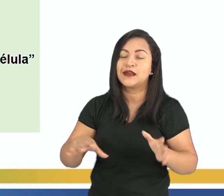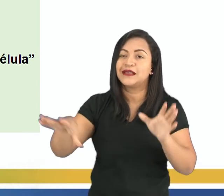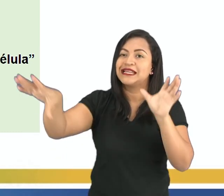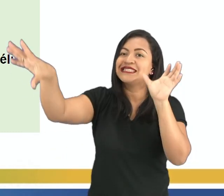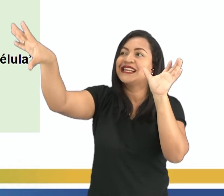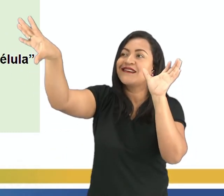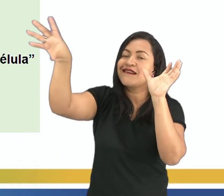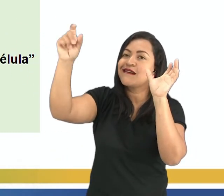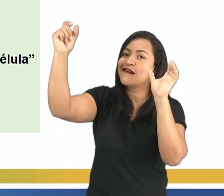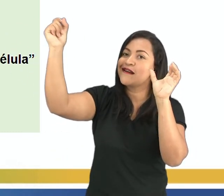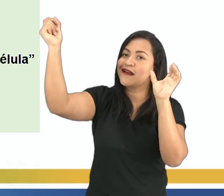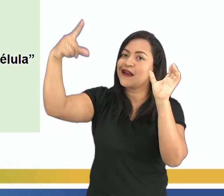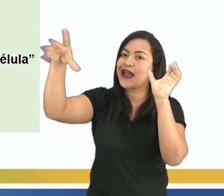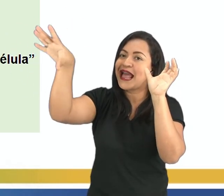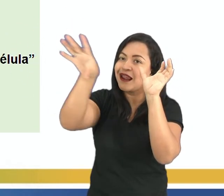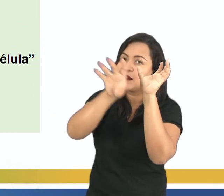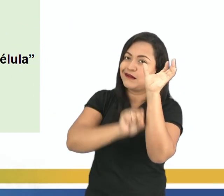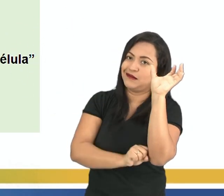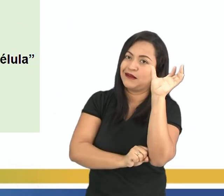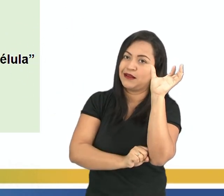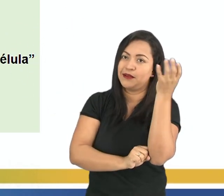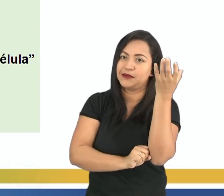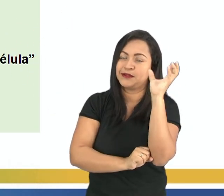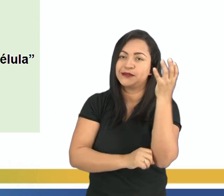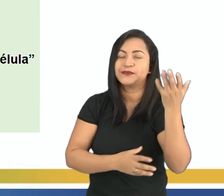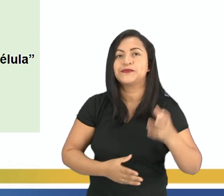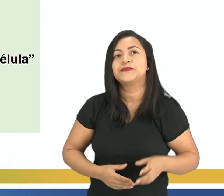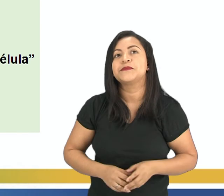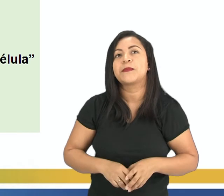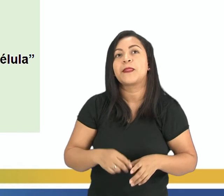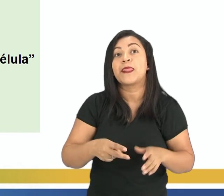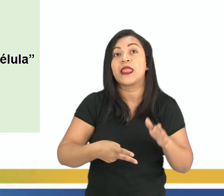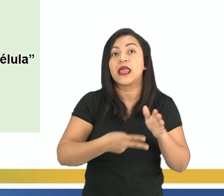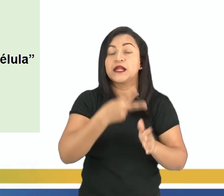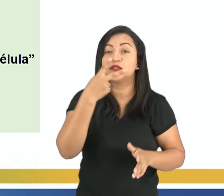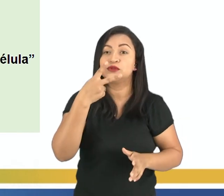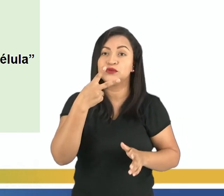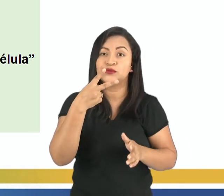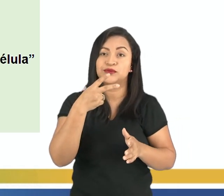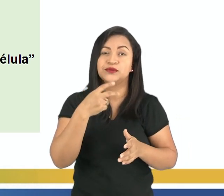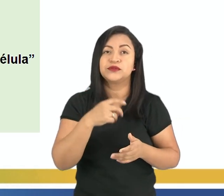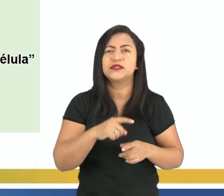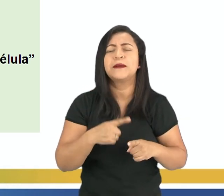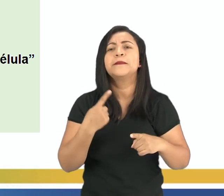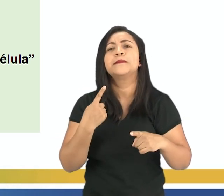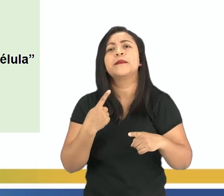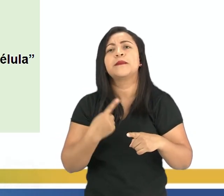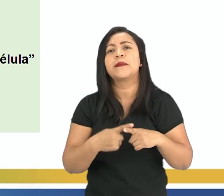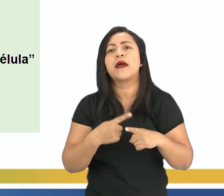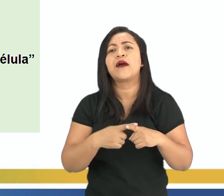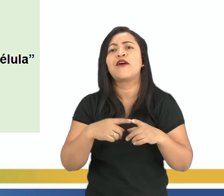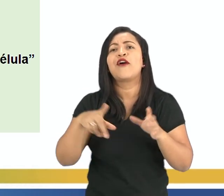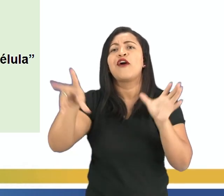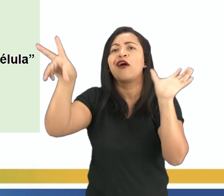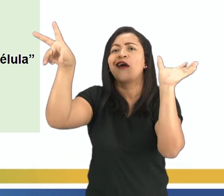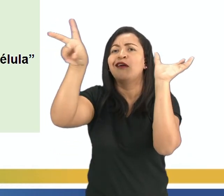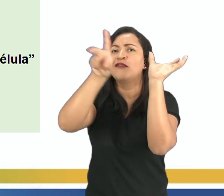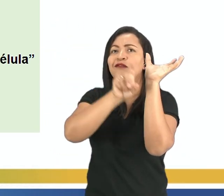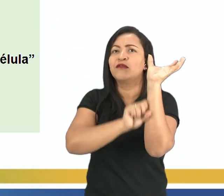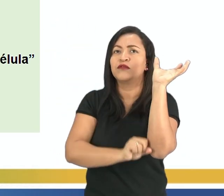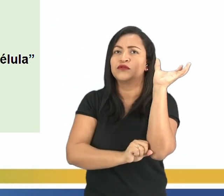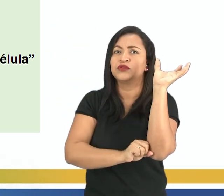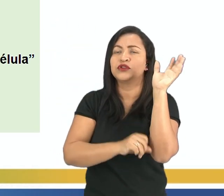energia luminosa para o processo de fotossíntese. Segunda questão, por que a fotossíntese é considerada um